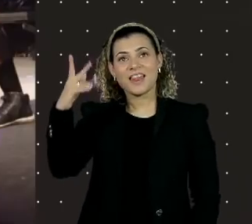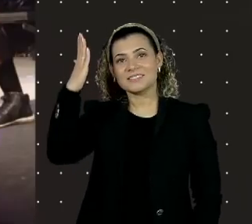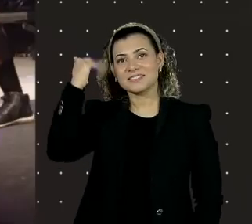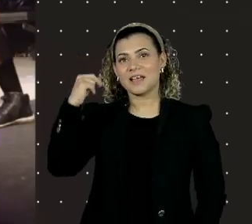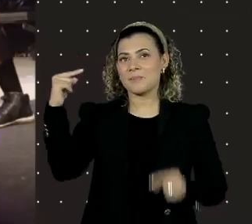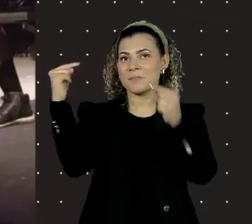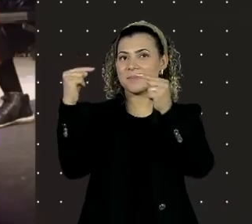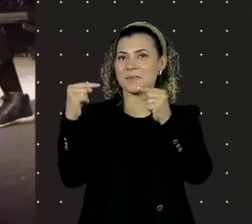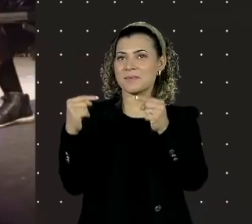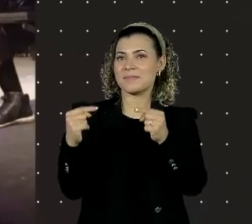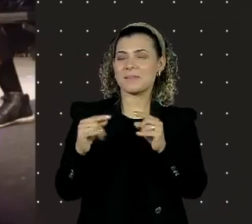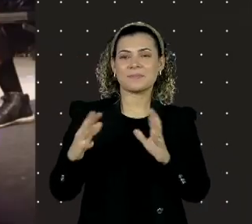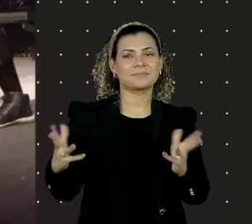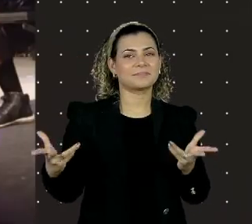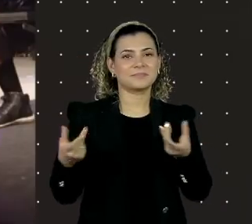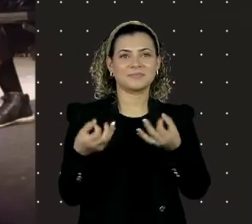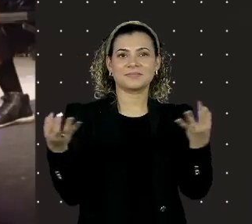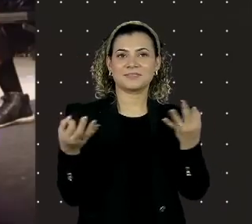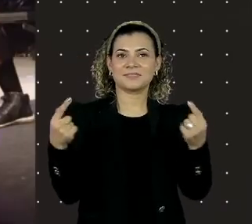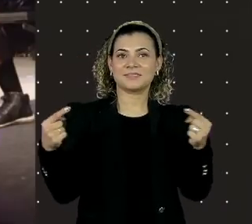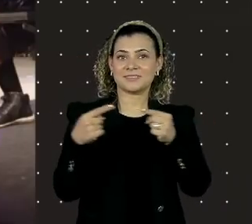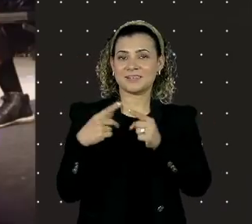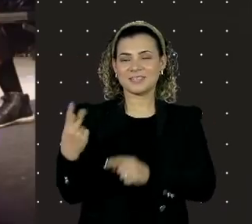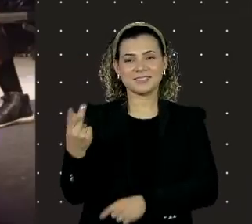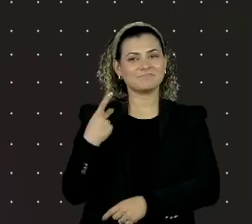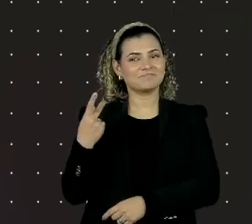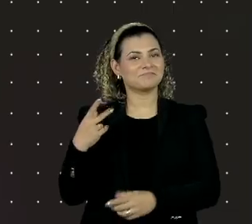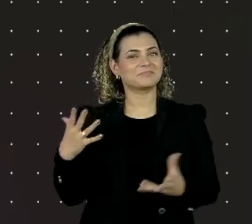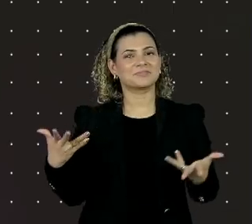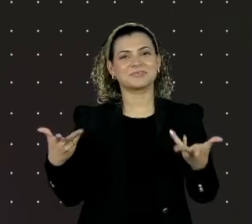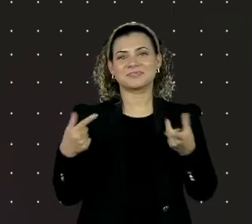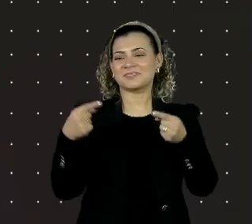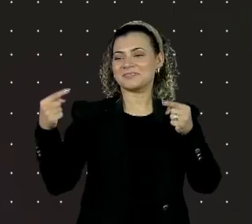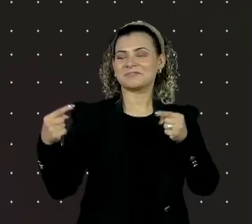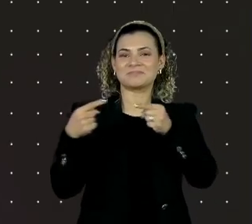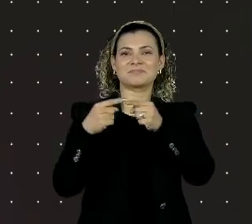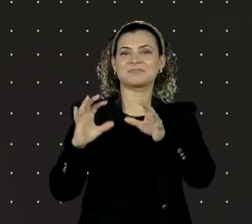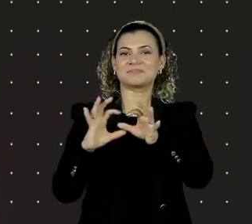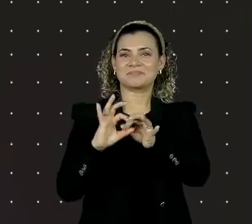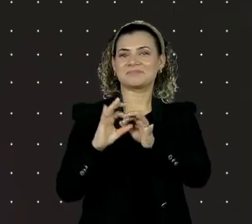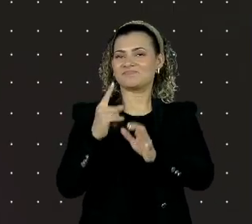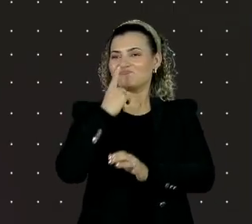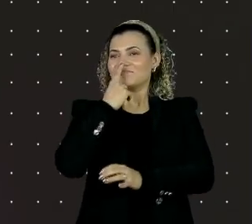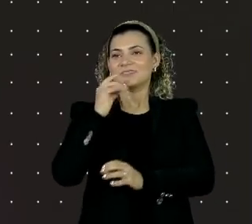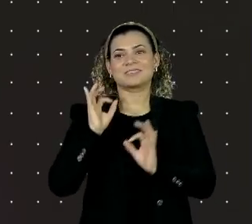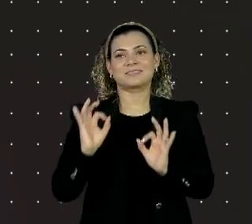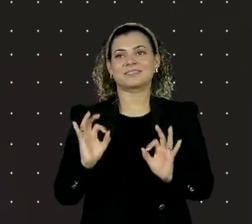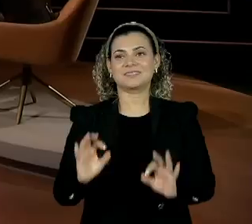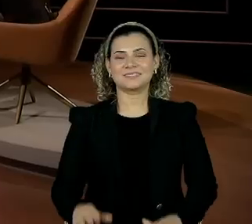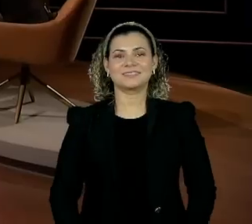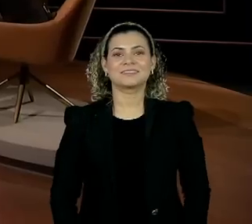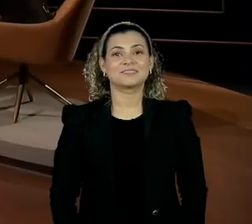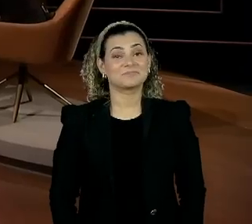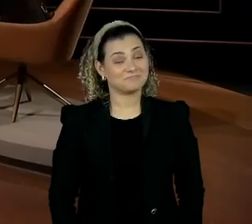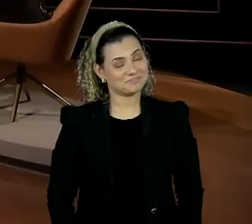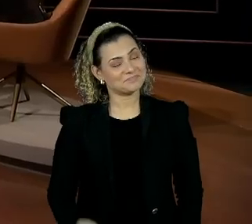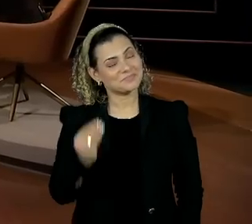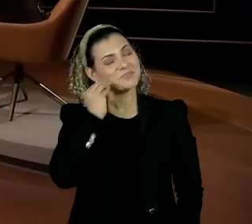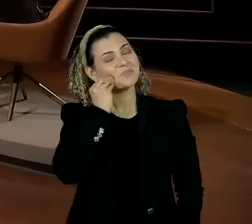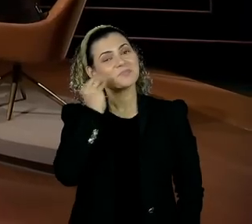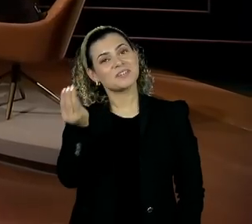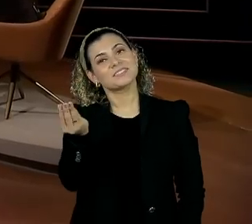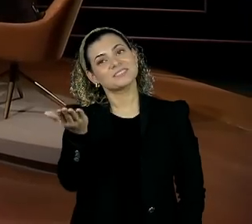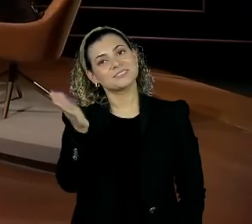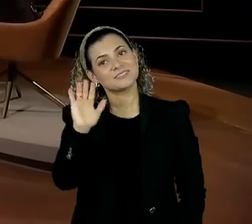meus textos. E a nossa sintonia é finíssima, a nossa parceria de sintonia é muito fina. Grande beijo,